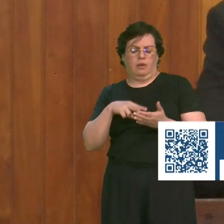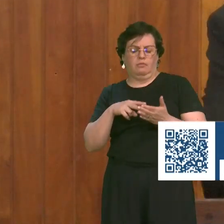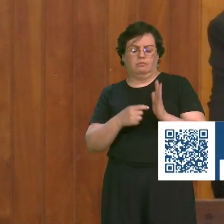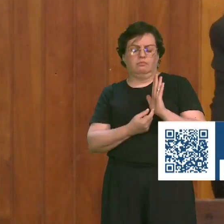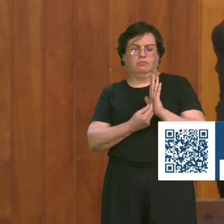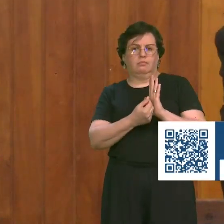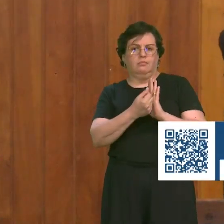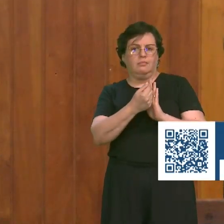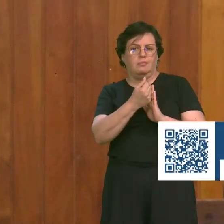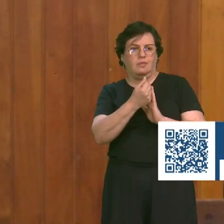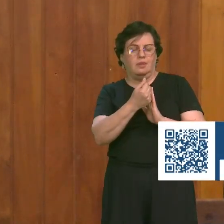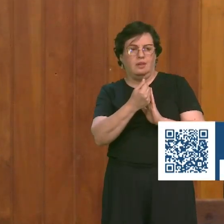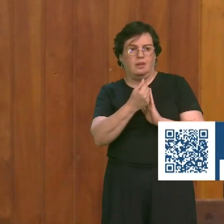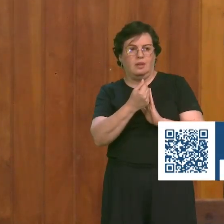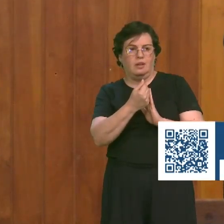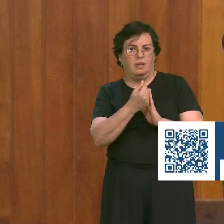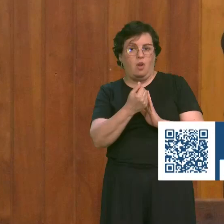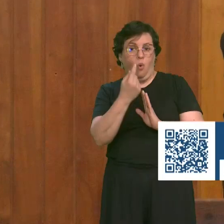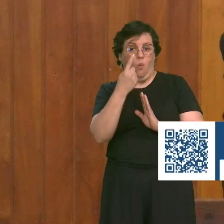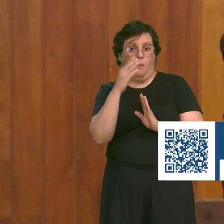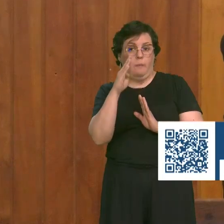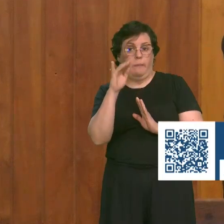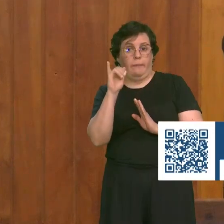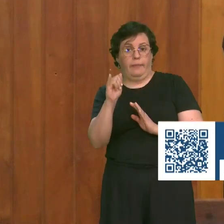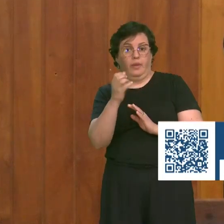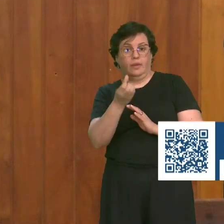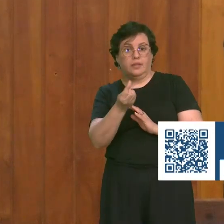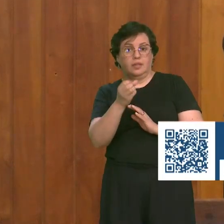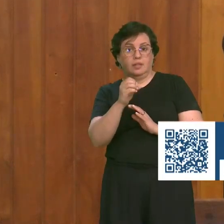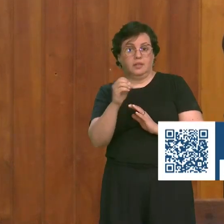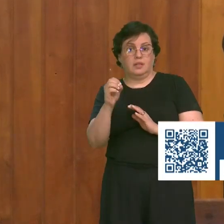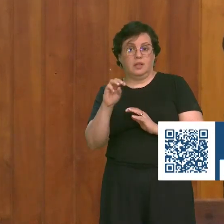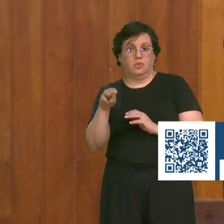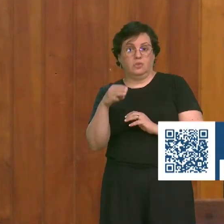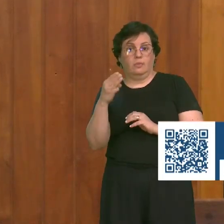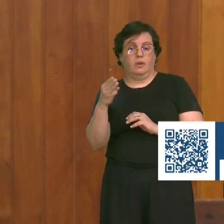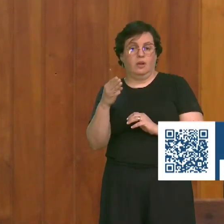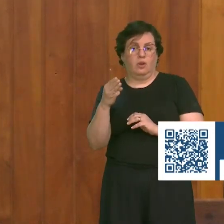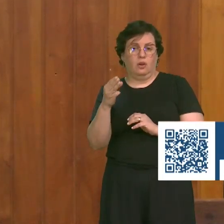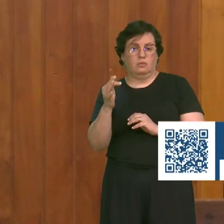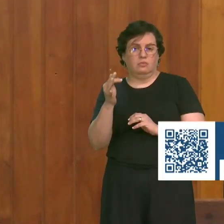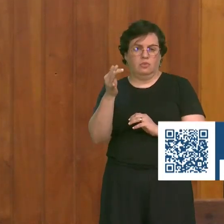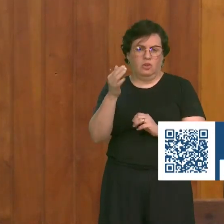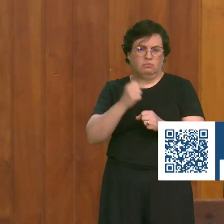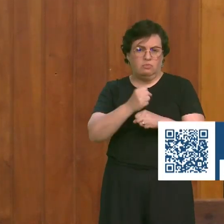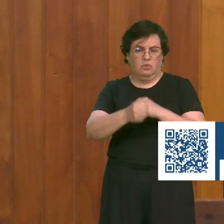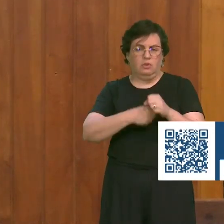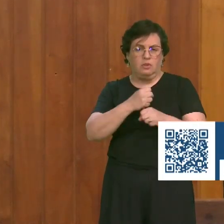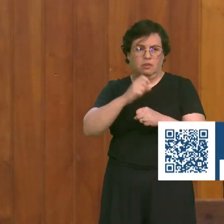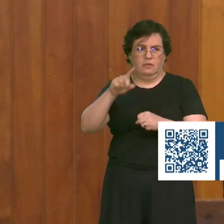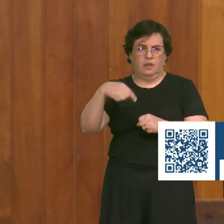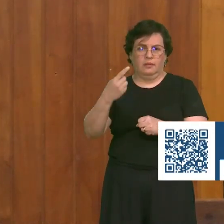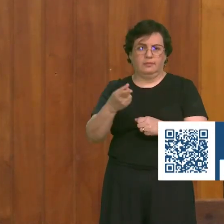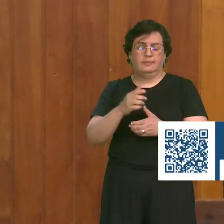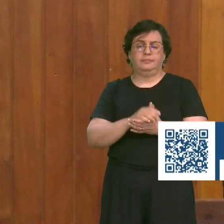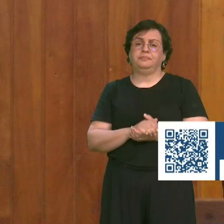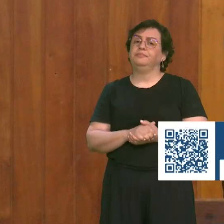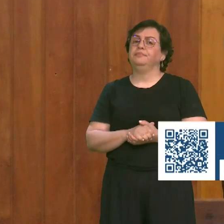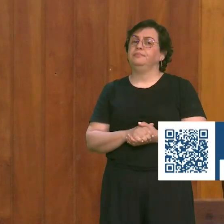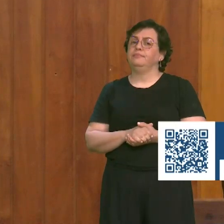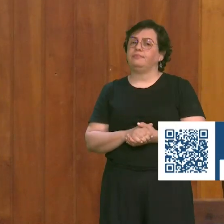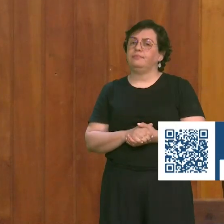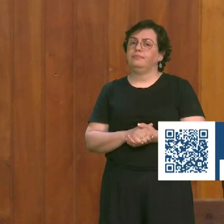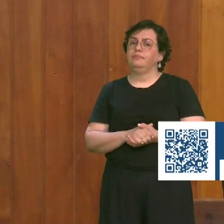no orçamento o orçamento de 1 bilhão e 600 milhões de previsão é um bilhão 500 e pouco